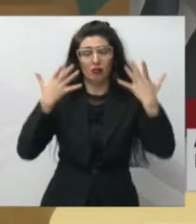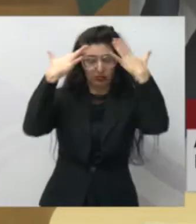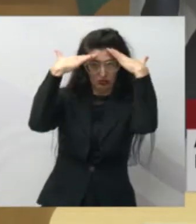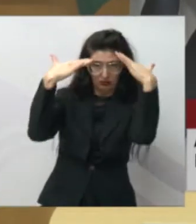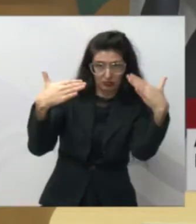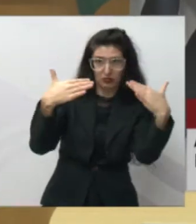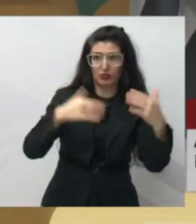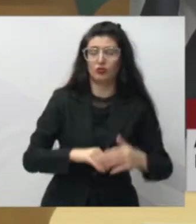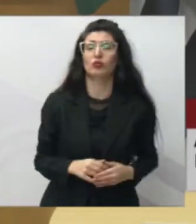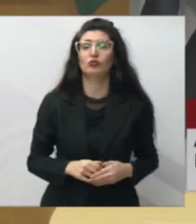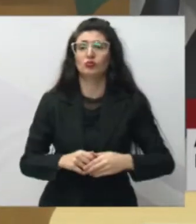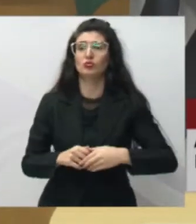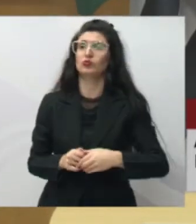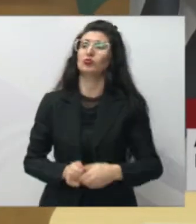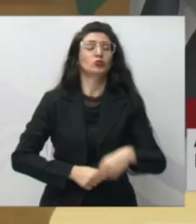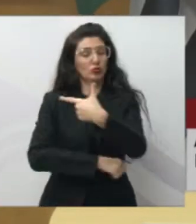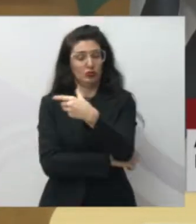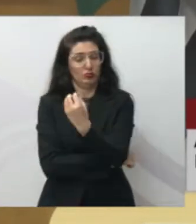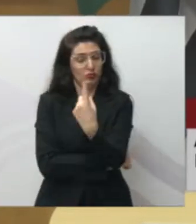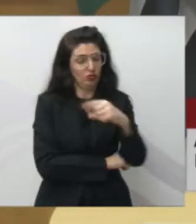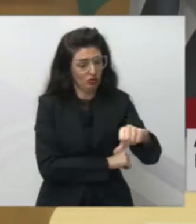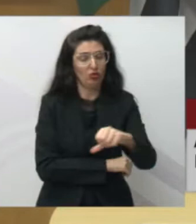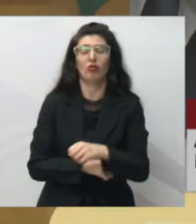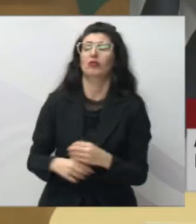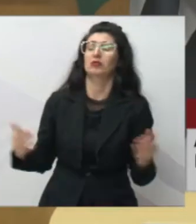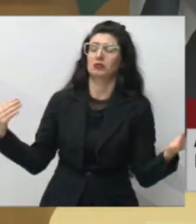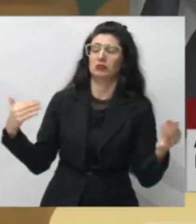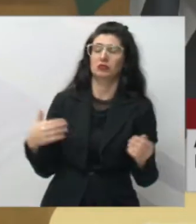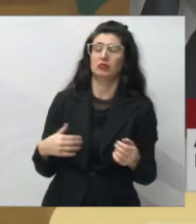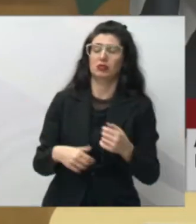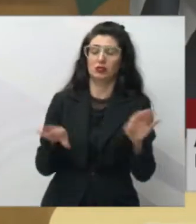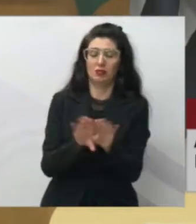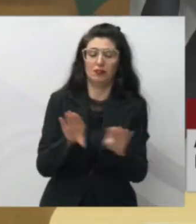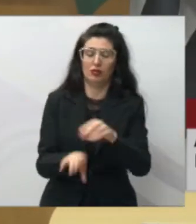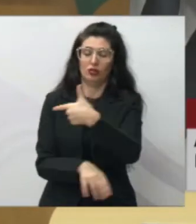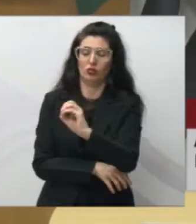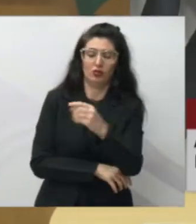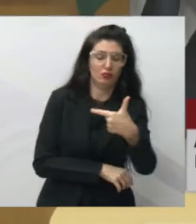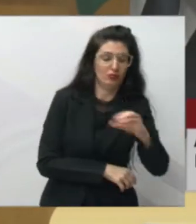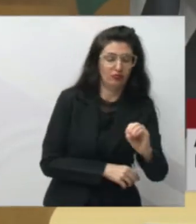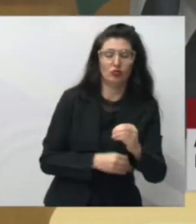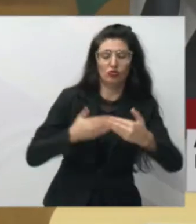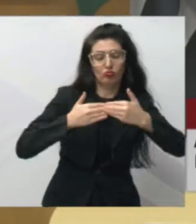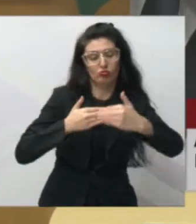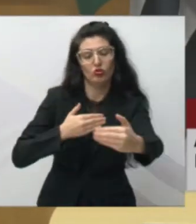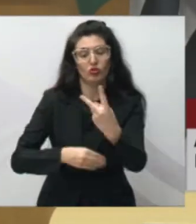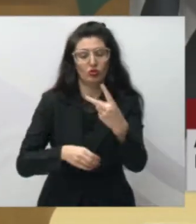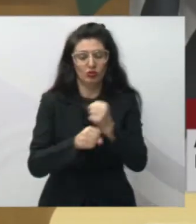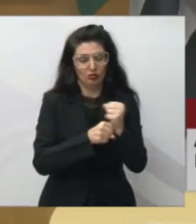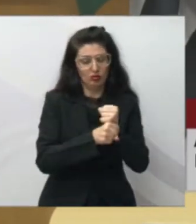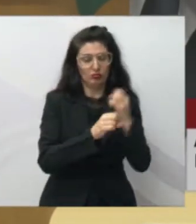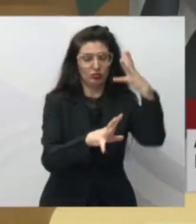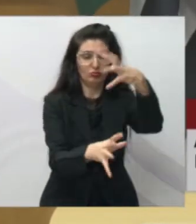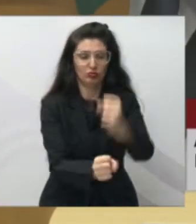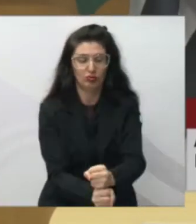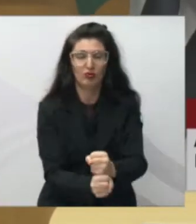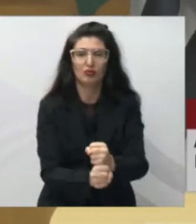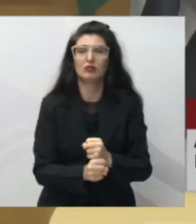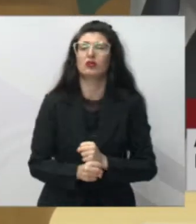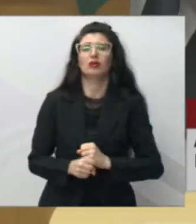composição do biênio 2019-2020, optaram por retirar a proposta inicial de